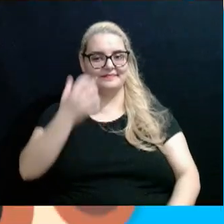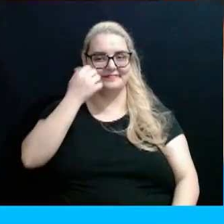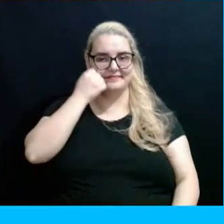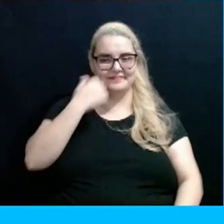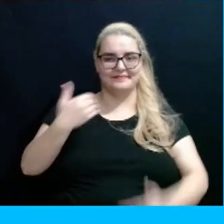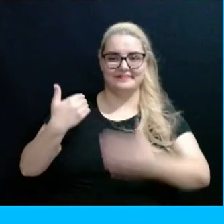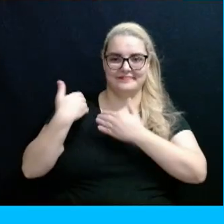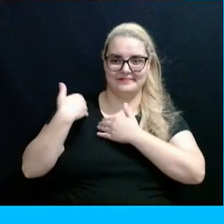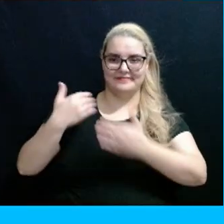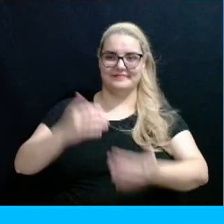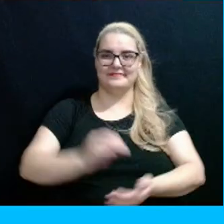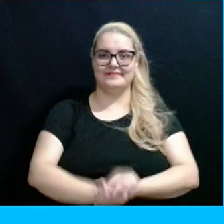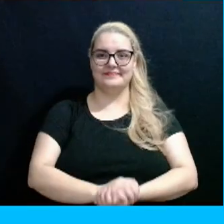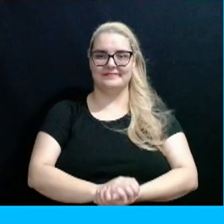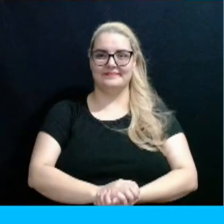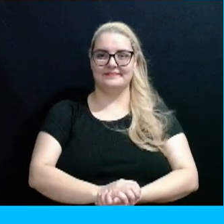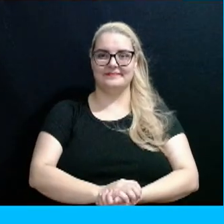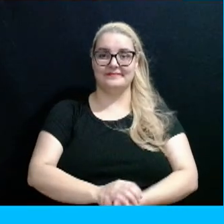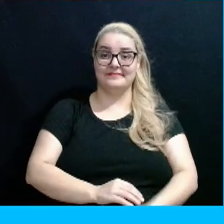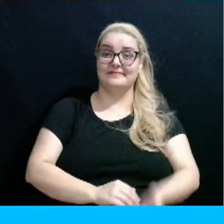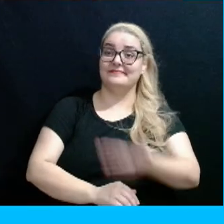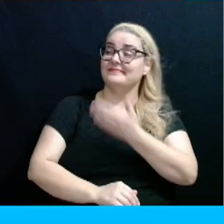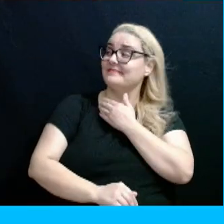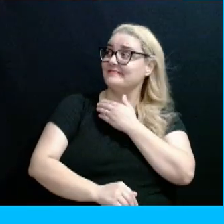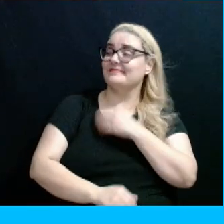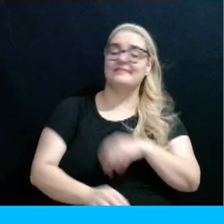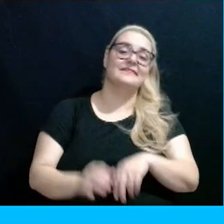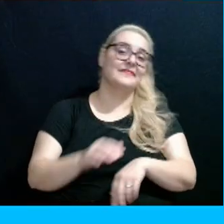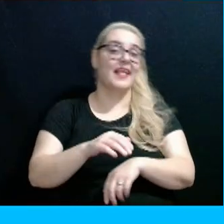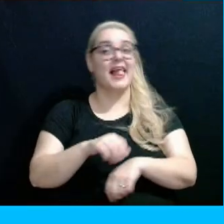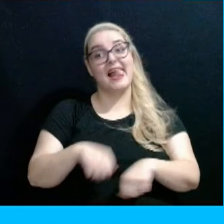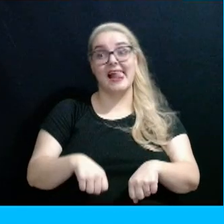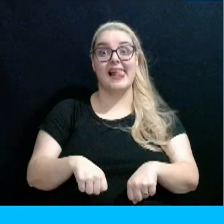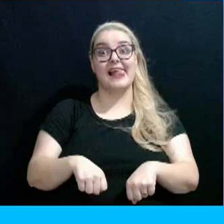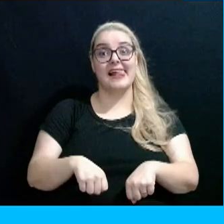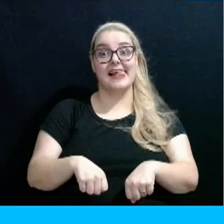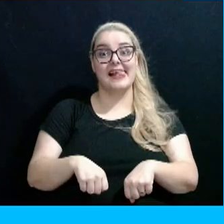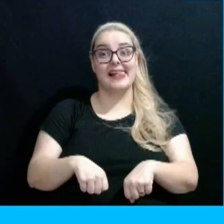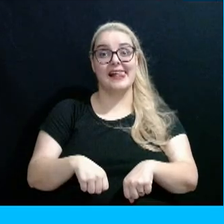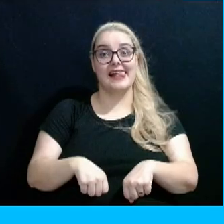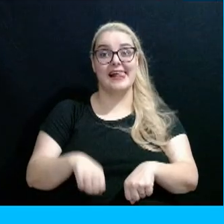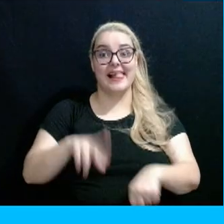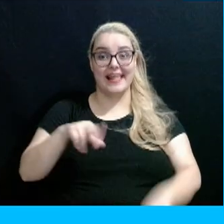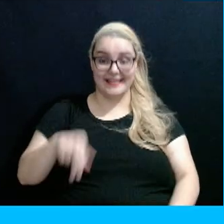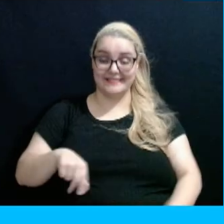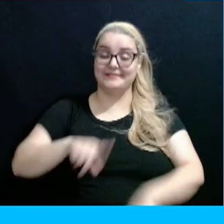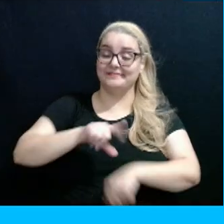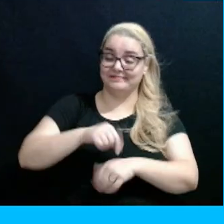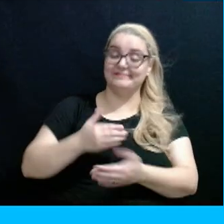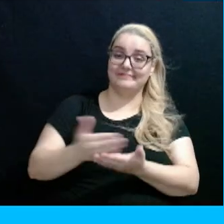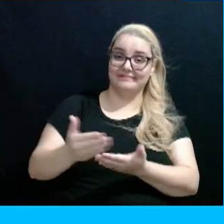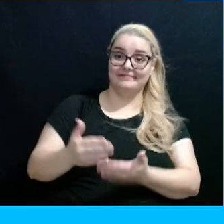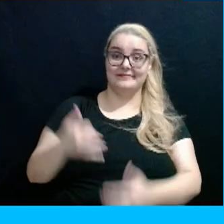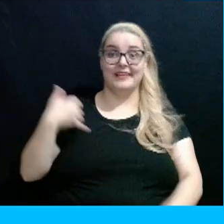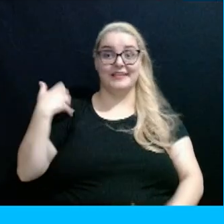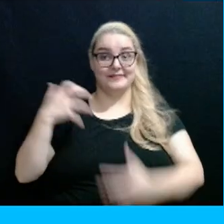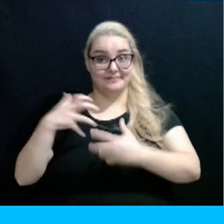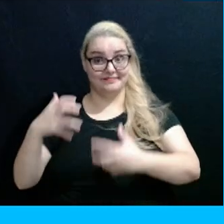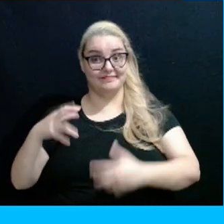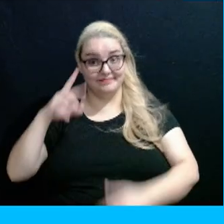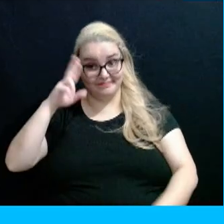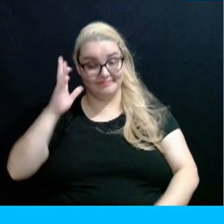responsável. O Camilo prova que nunca é tarde para recomeçar. Esse senhorzinho foi